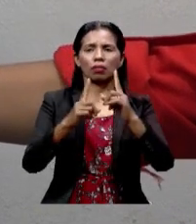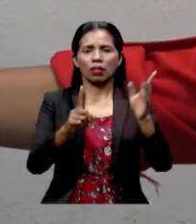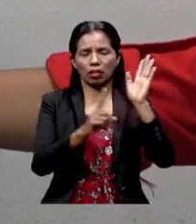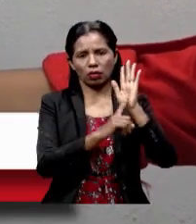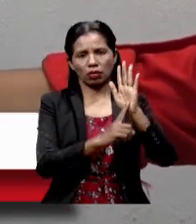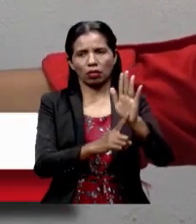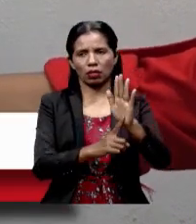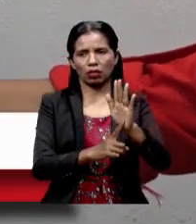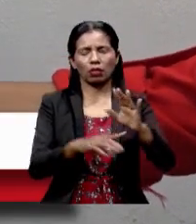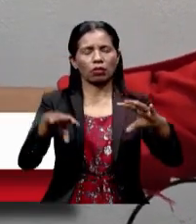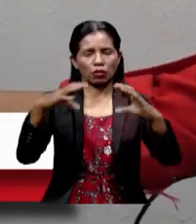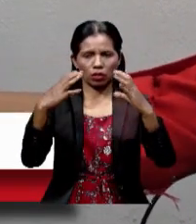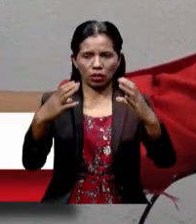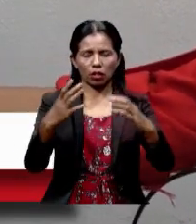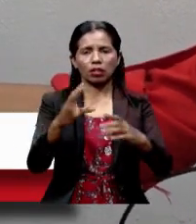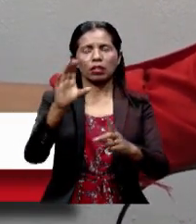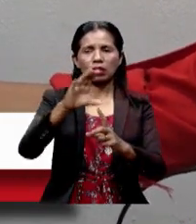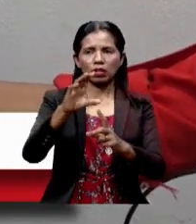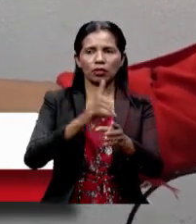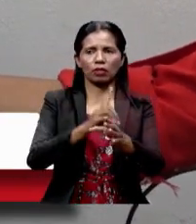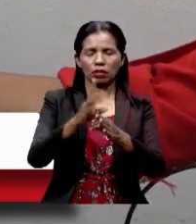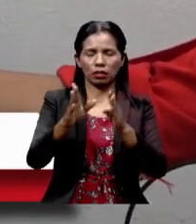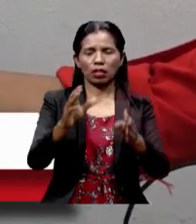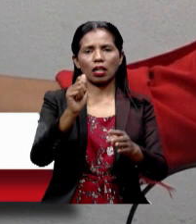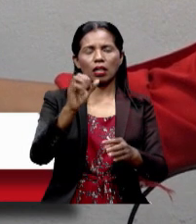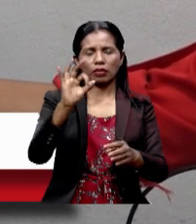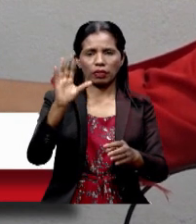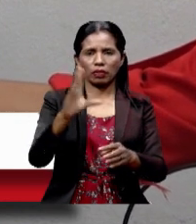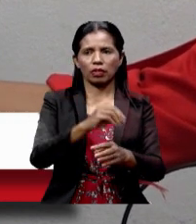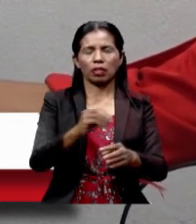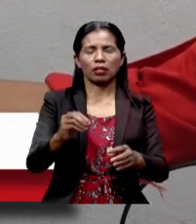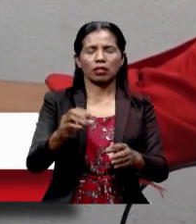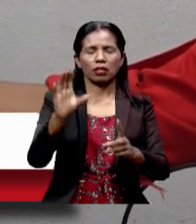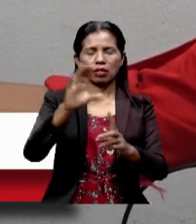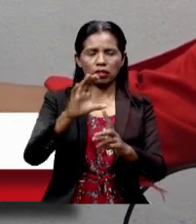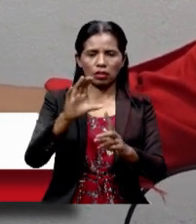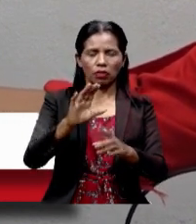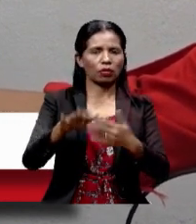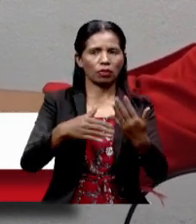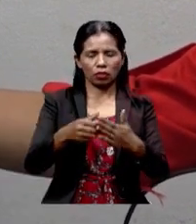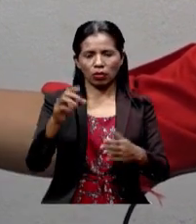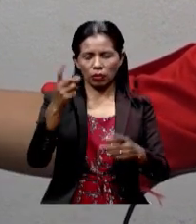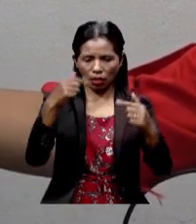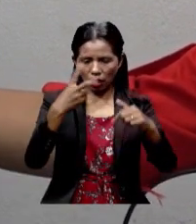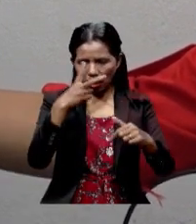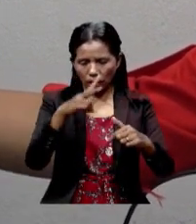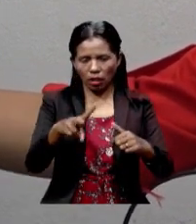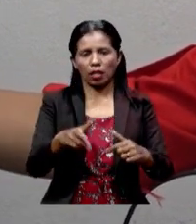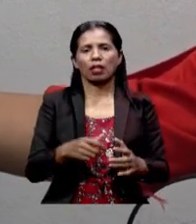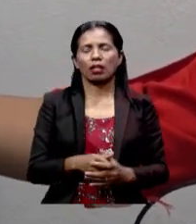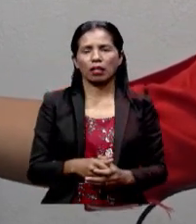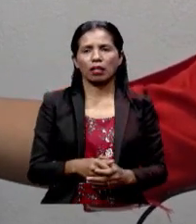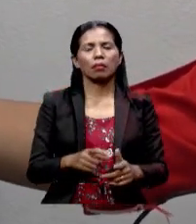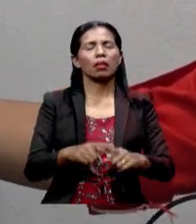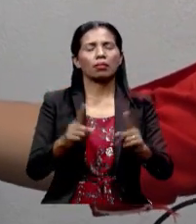babe conselho liliuve sefe diretora AFL sefe logístico engenheiro sira tu me buka dalang atu resolve